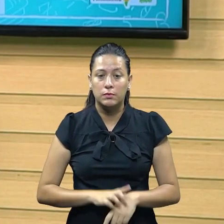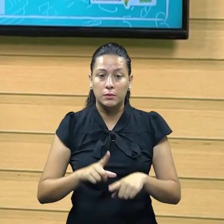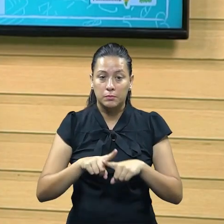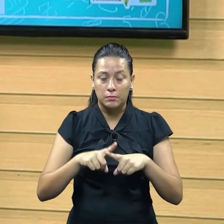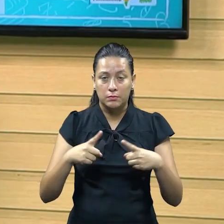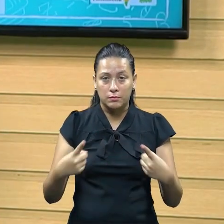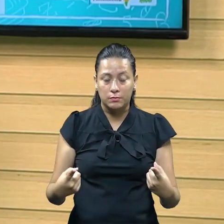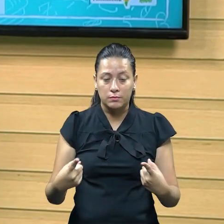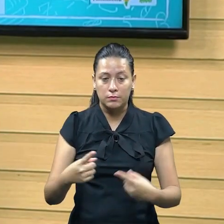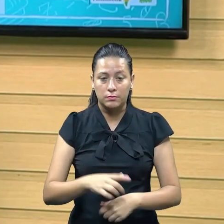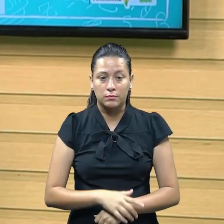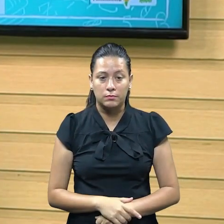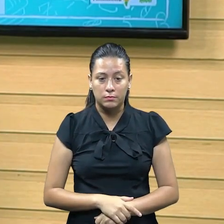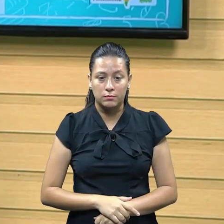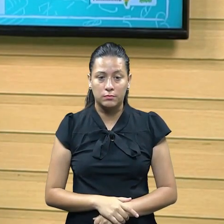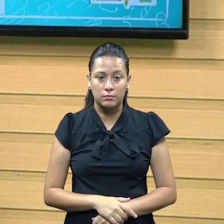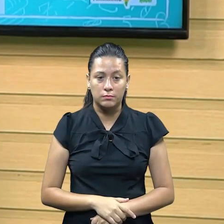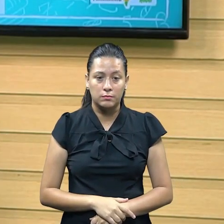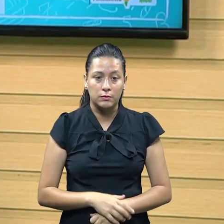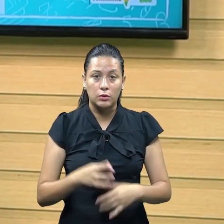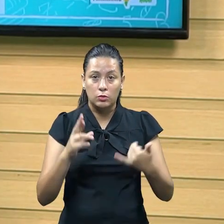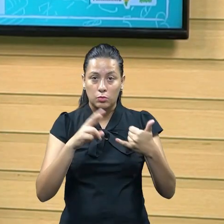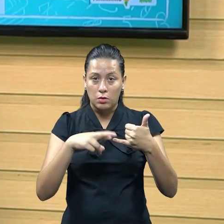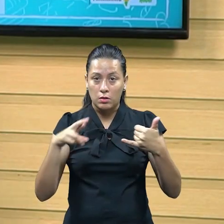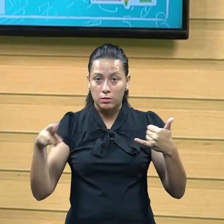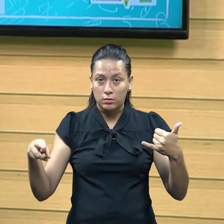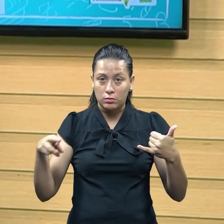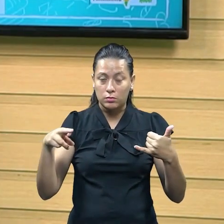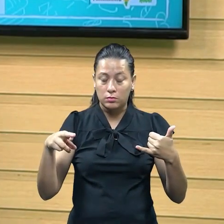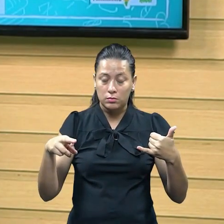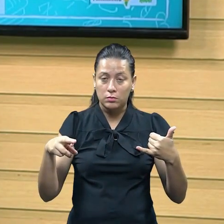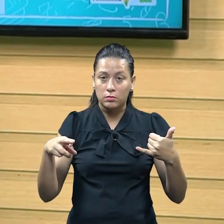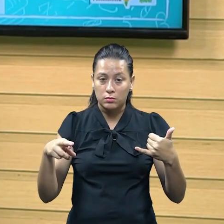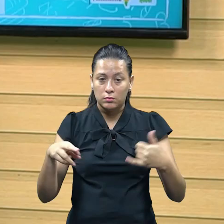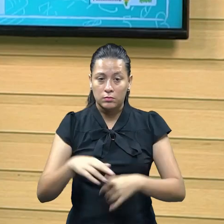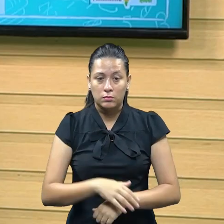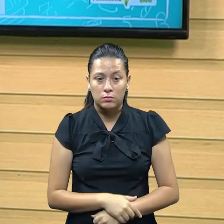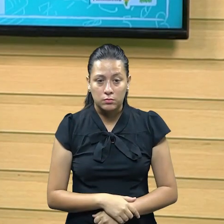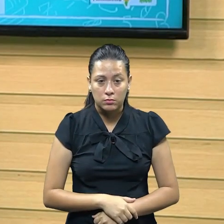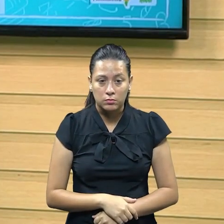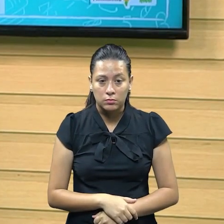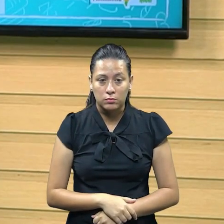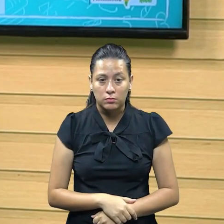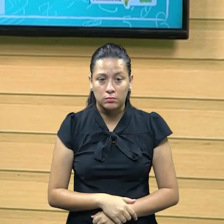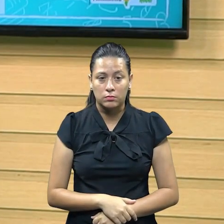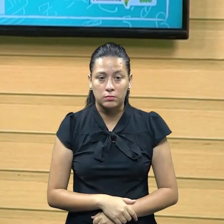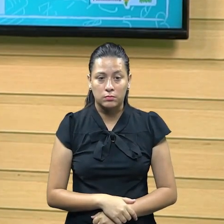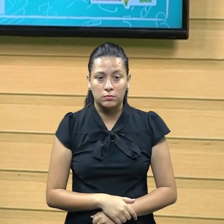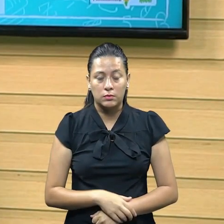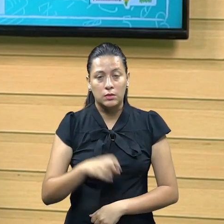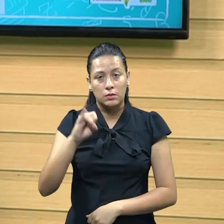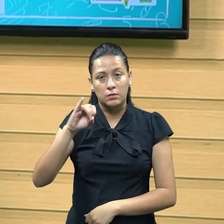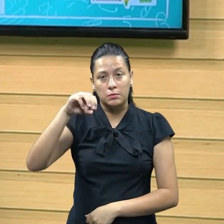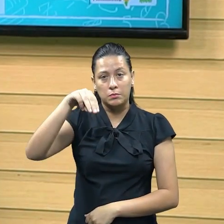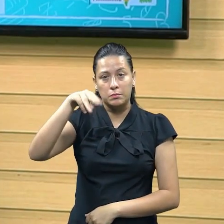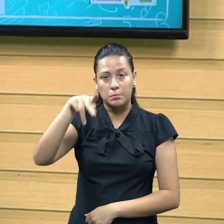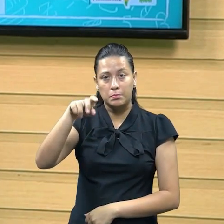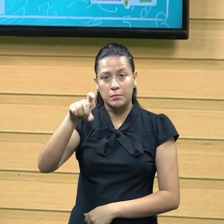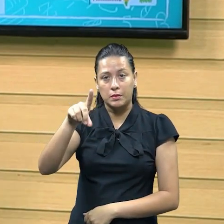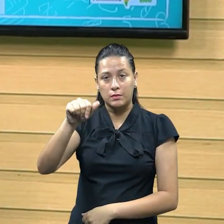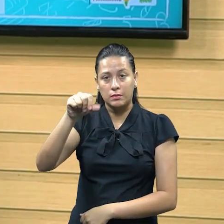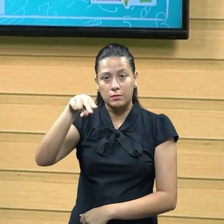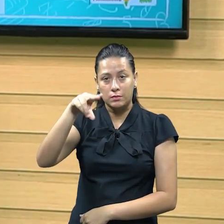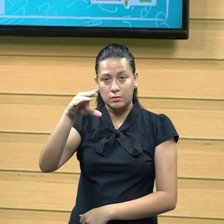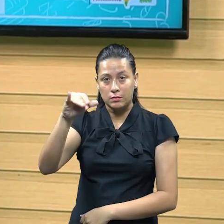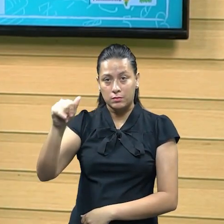energia passar, como essa resistência, essa impedância, ela é uma resistência um pouquinho maior, quando não tem resistência, tá?